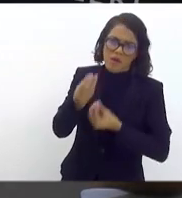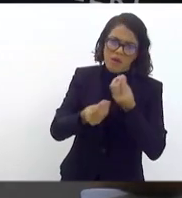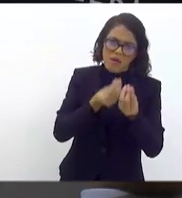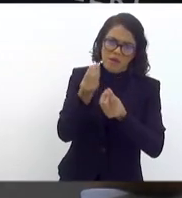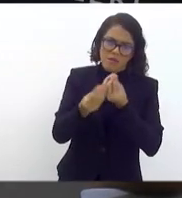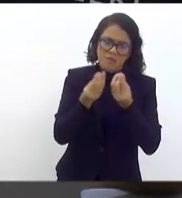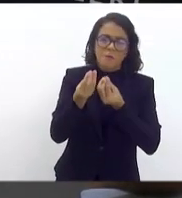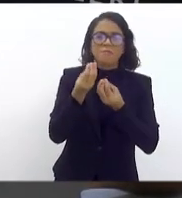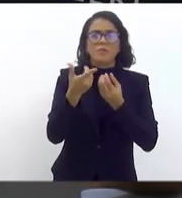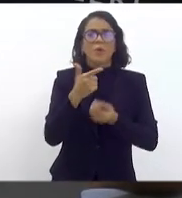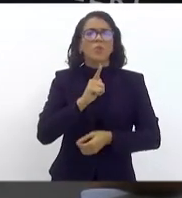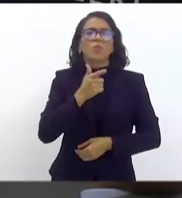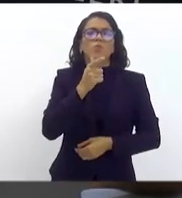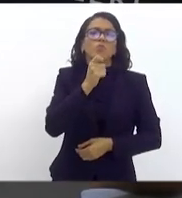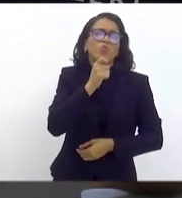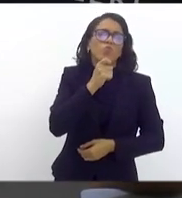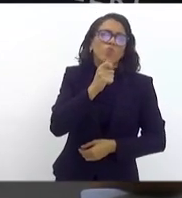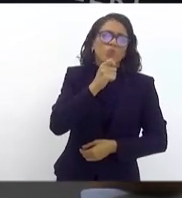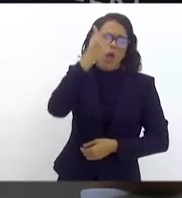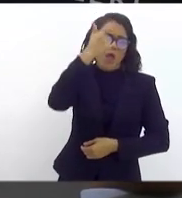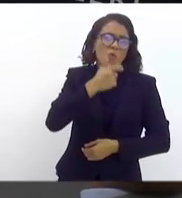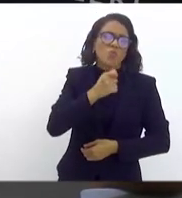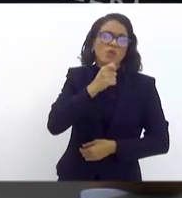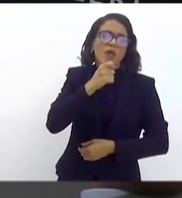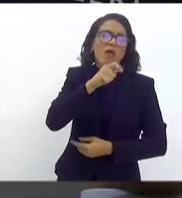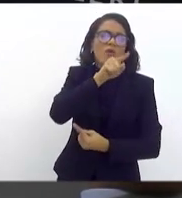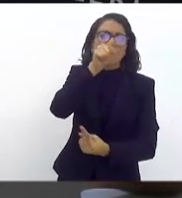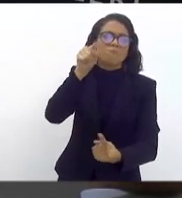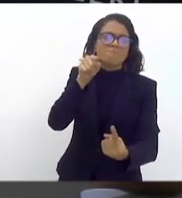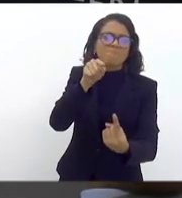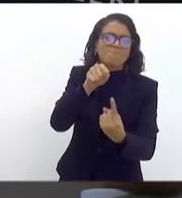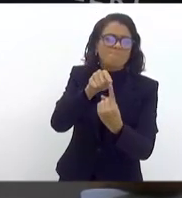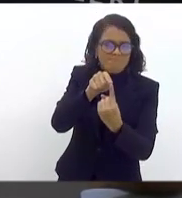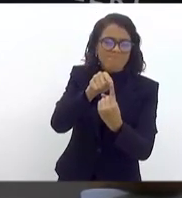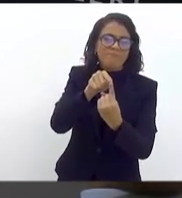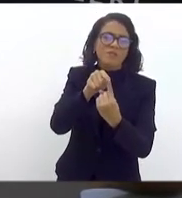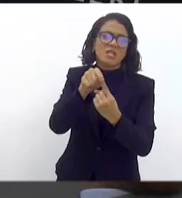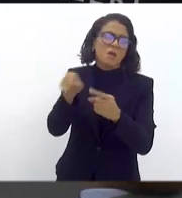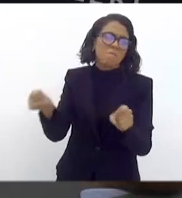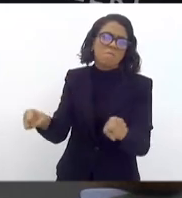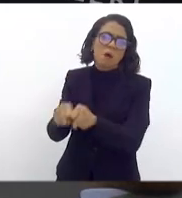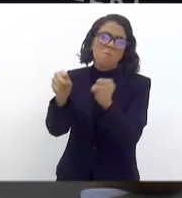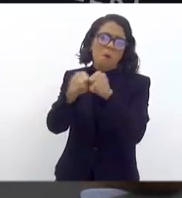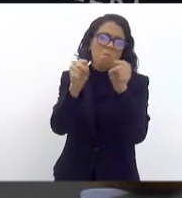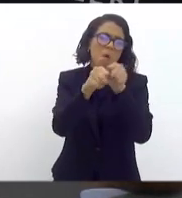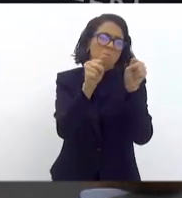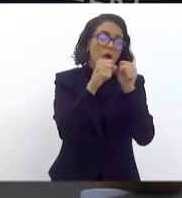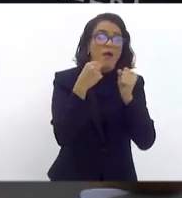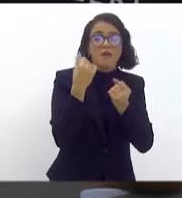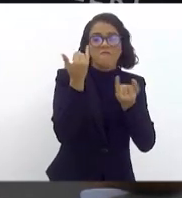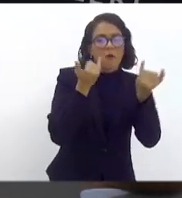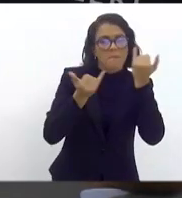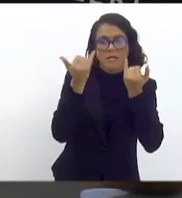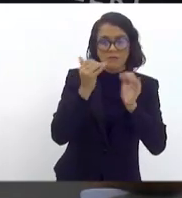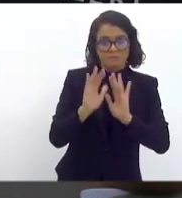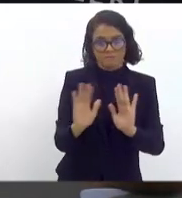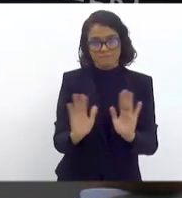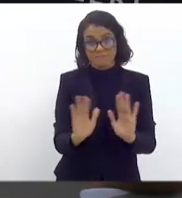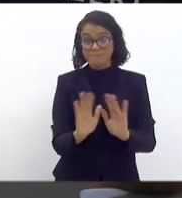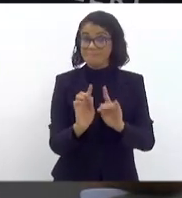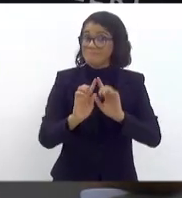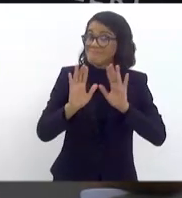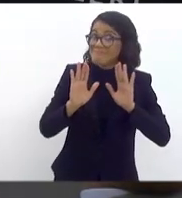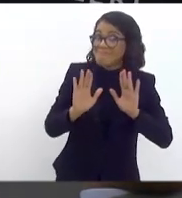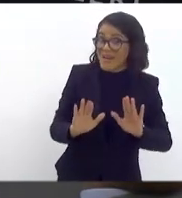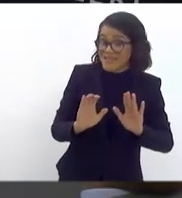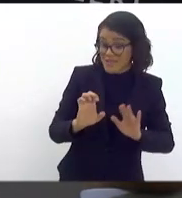maneira alguma, a intenção de escamotear qualquer informação. Só que, como